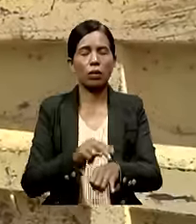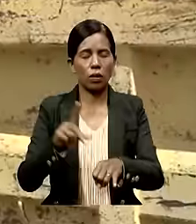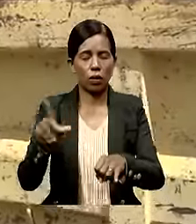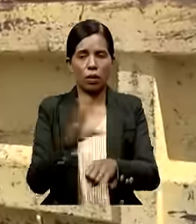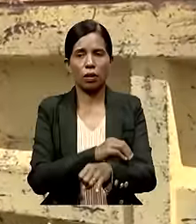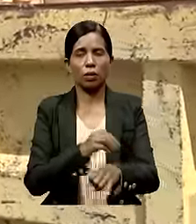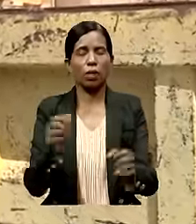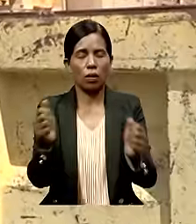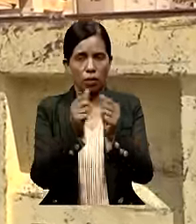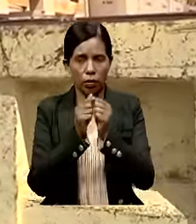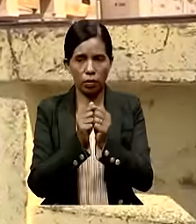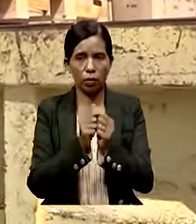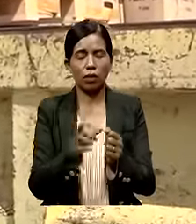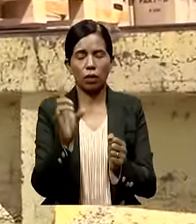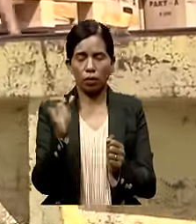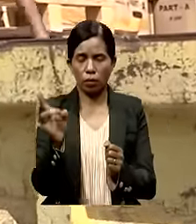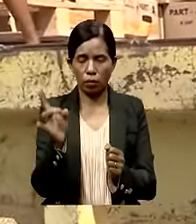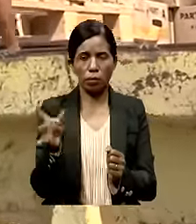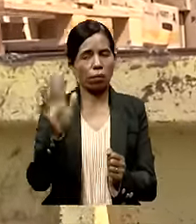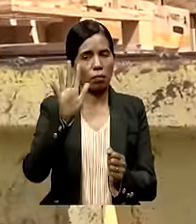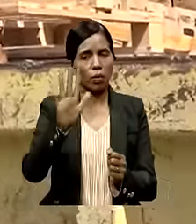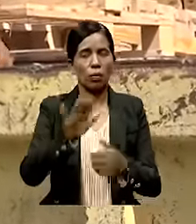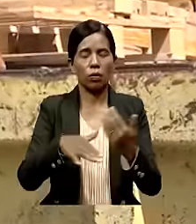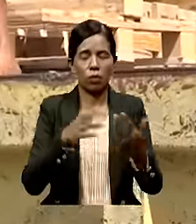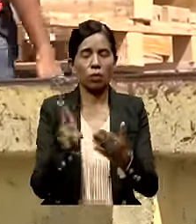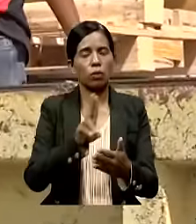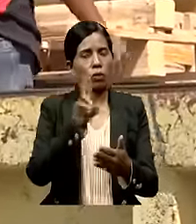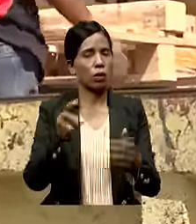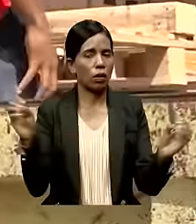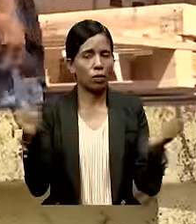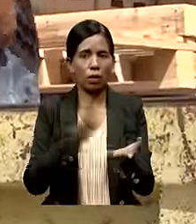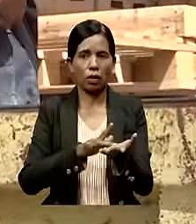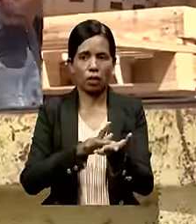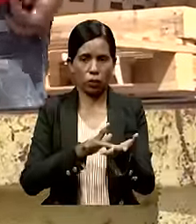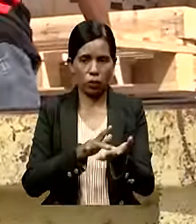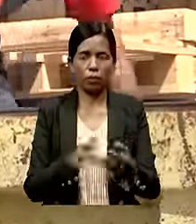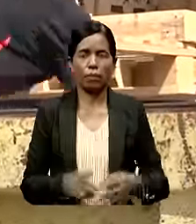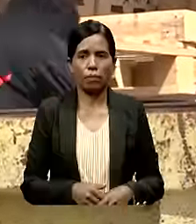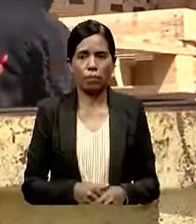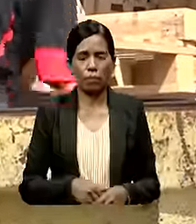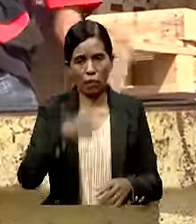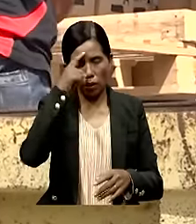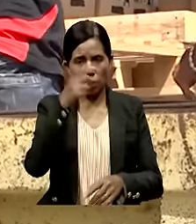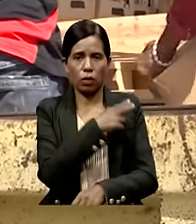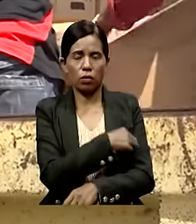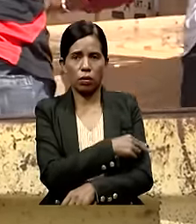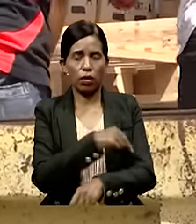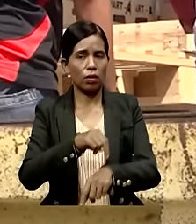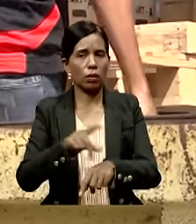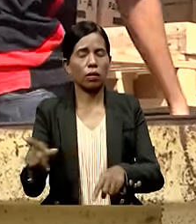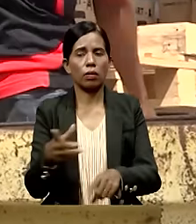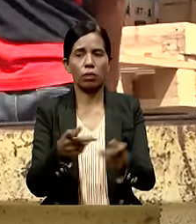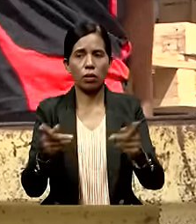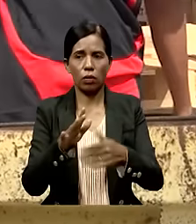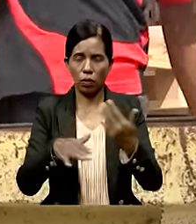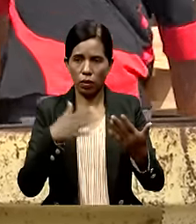médico, hamutuk item hitunulo recin hat, maioria consumáveis laos Aimoro no reazente. Tambane Hospital Nacional Centro no Posto